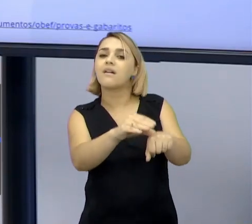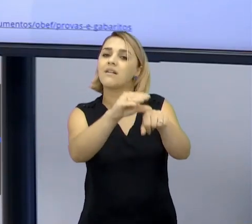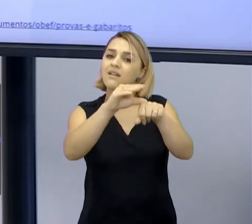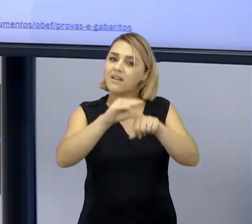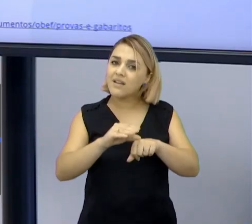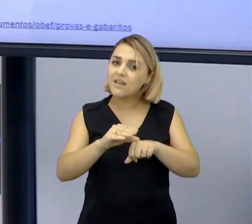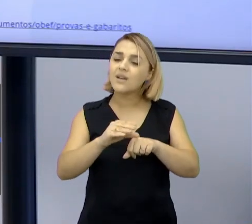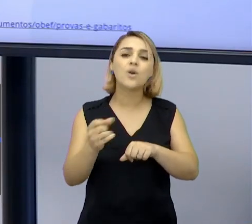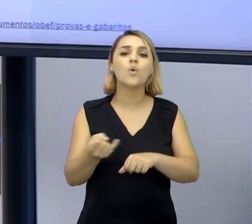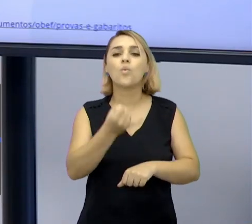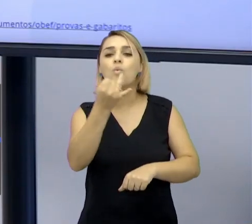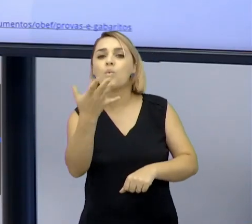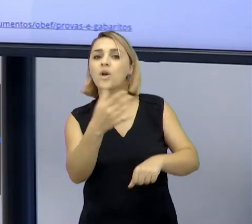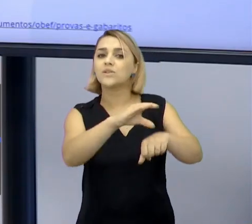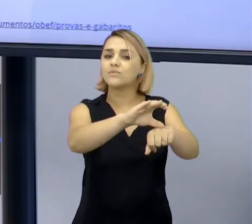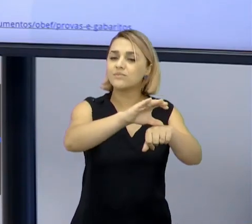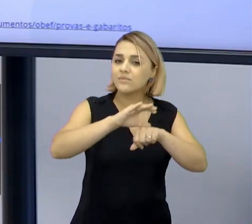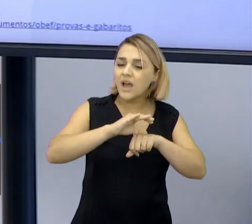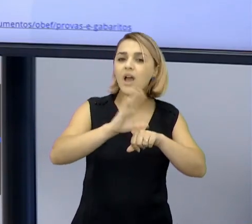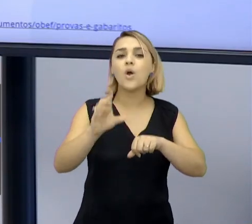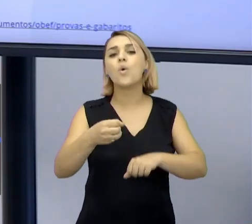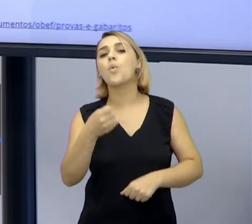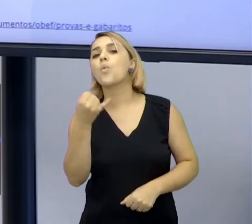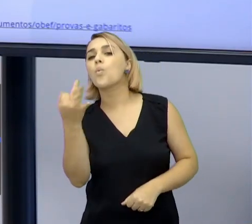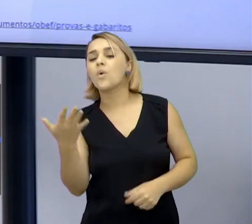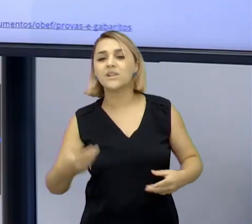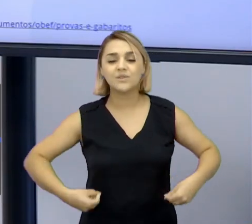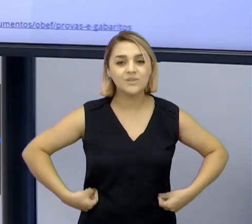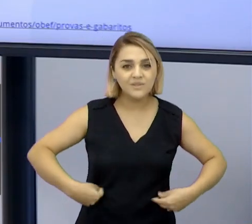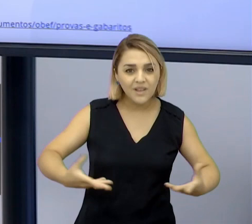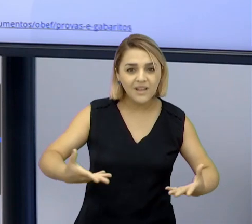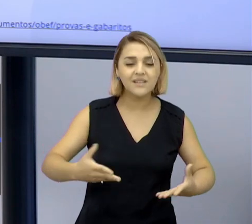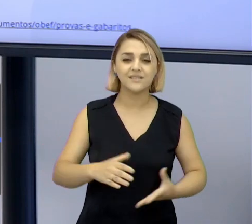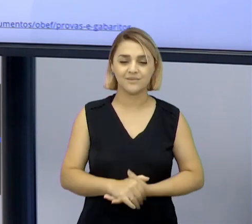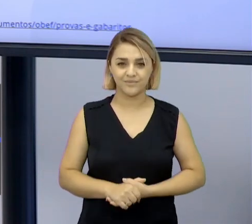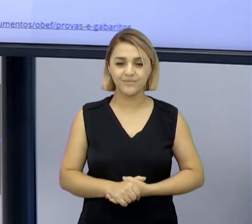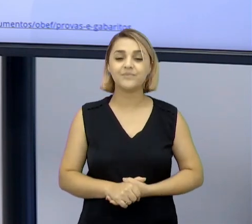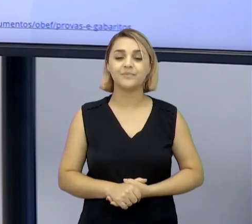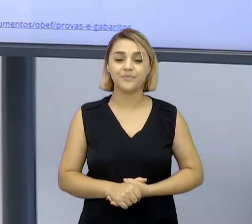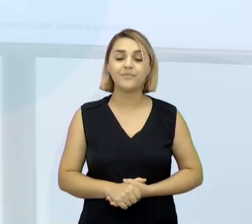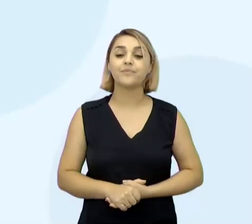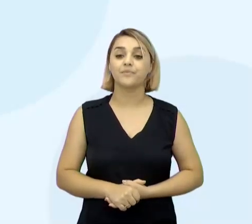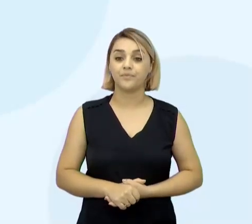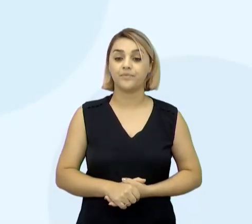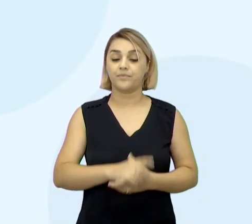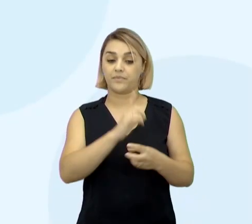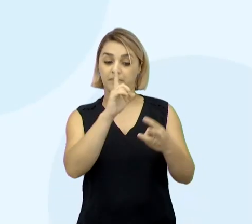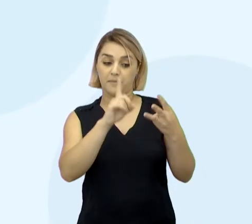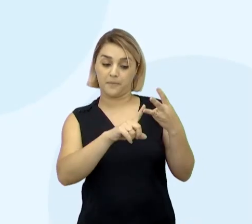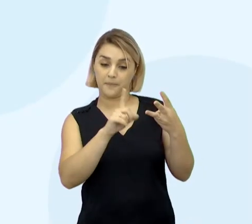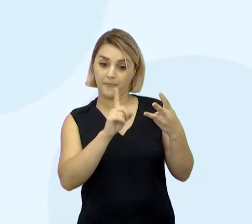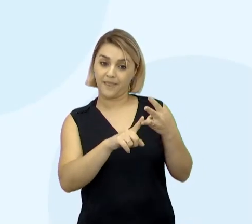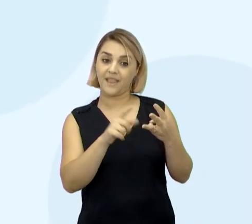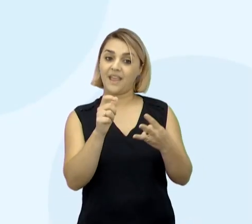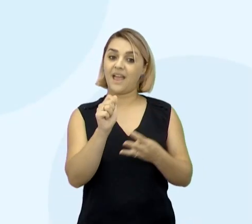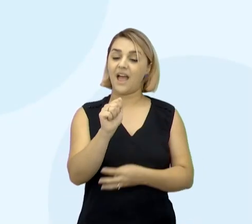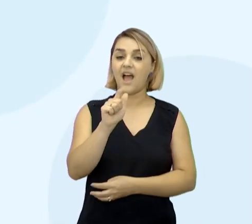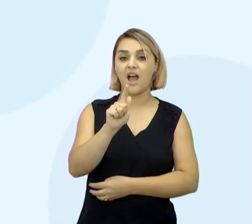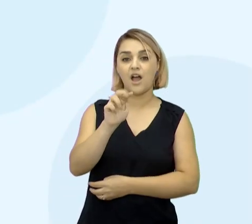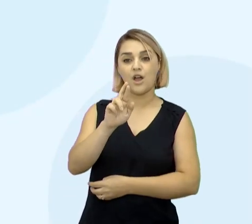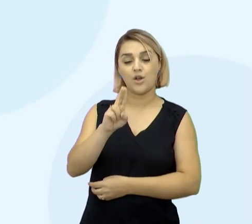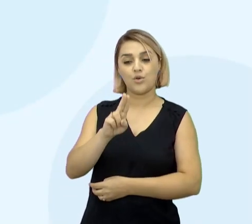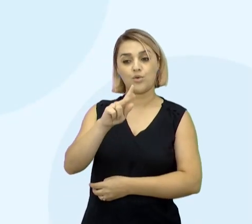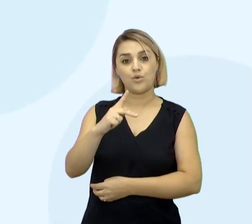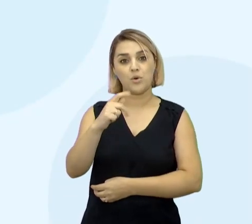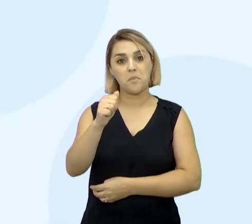quanto sai. Quanto eu ganhei e quanto eu vou gastar. Nós vamos agrupar por tipos de despesa,